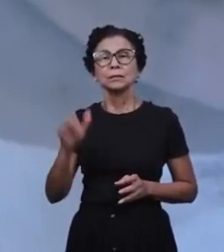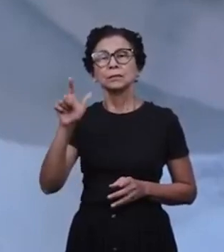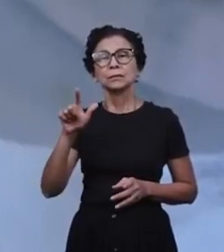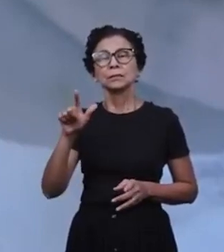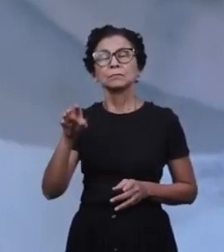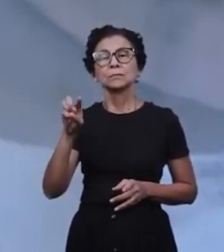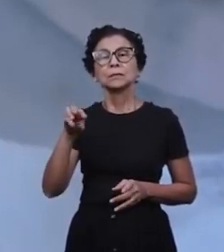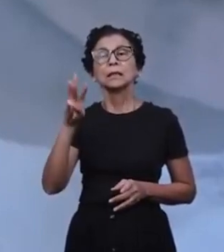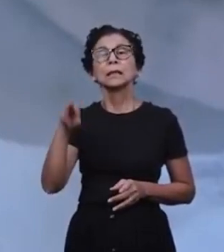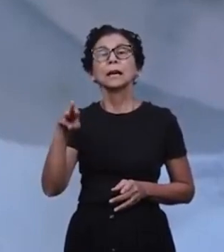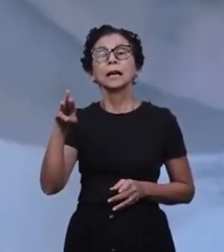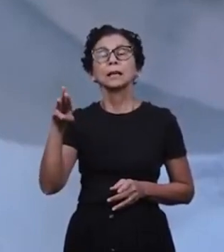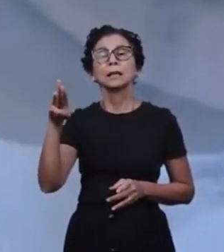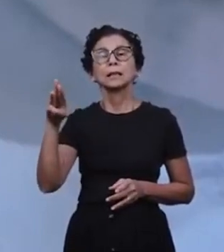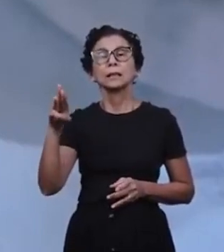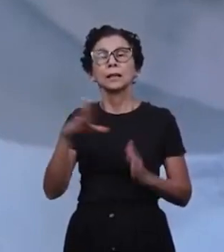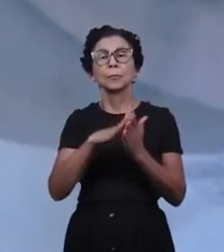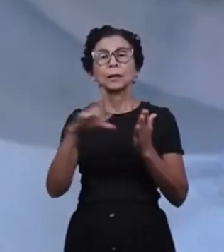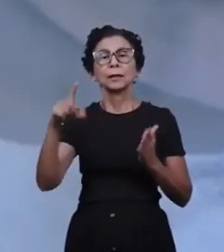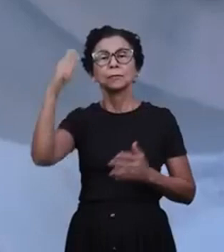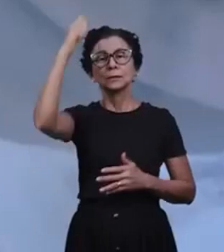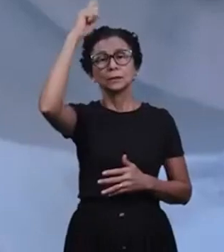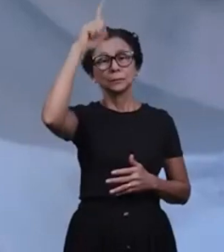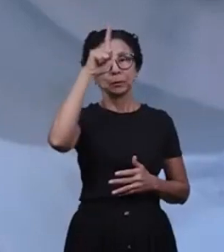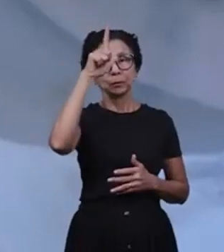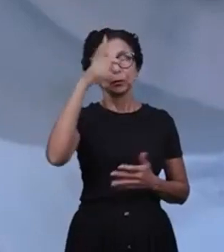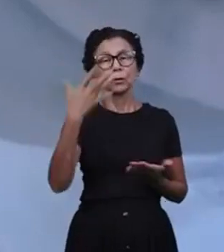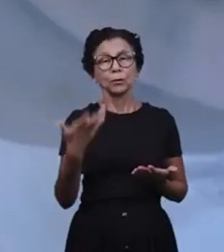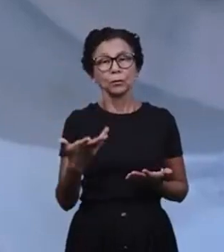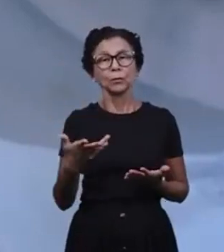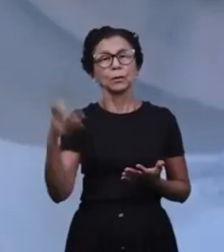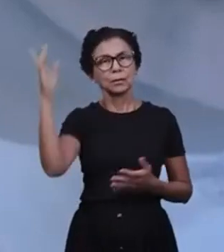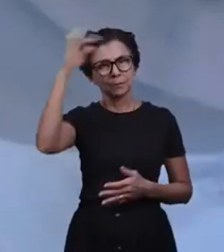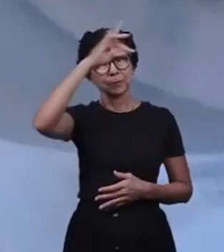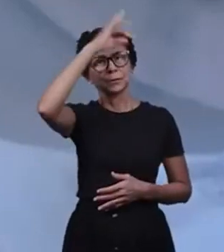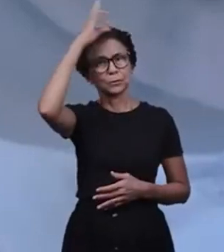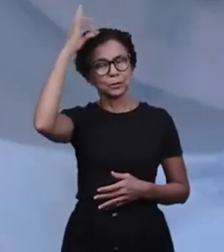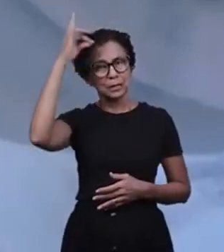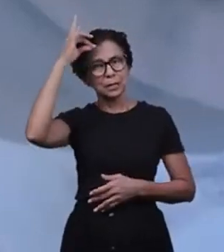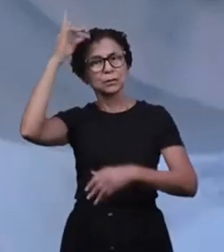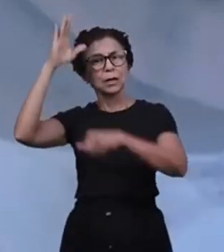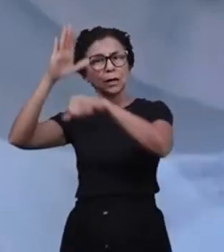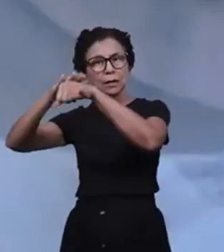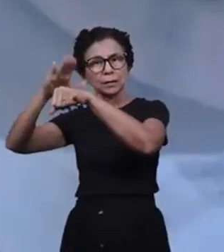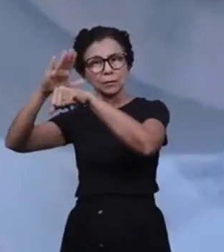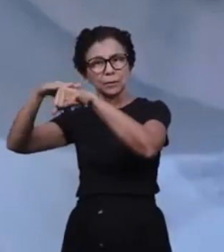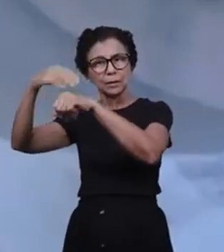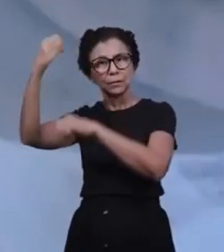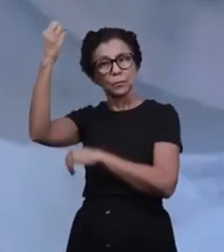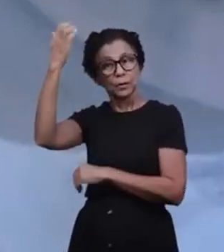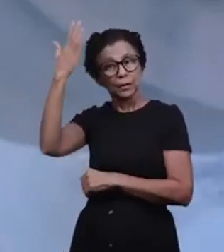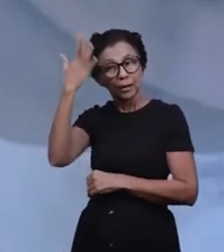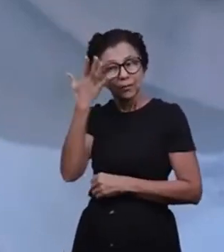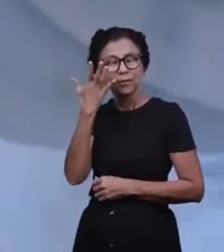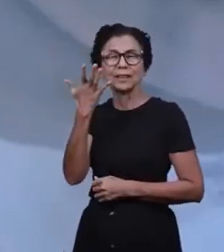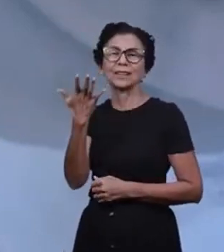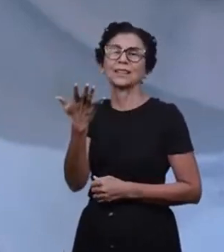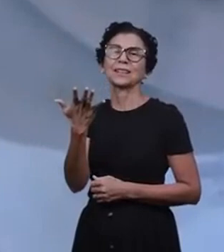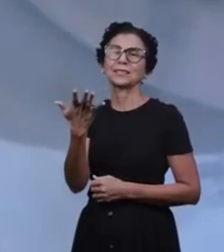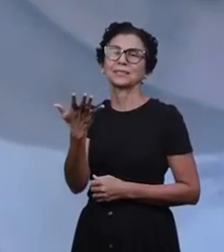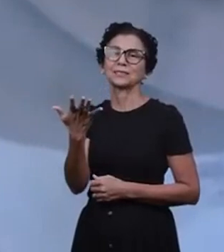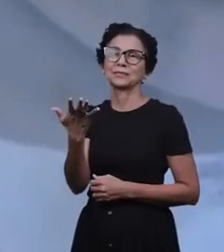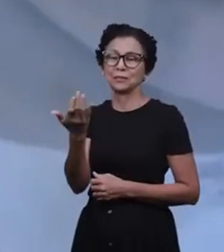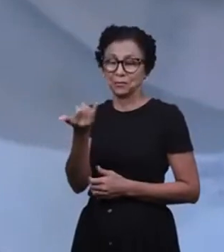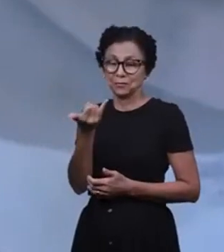grande revelador da palavra. Então, nós procuramos buscar o que o Espírito Santo tem na sua palavra para nos falar. Porque se